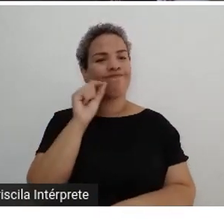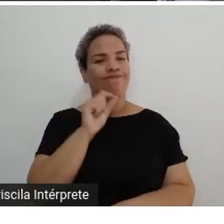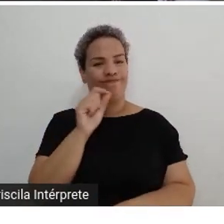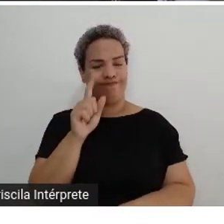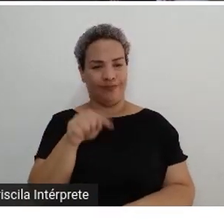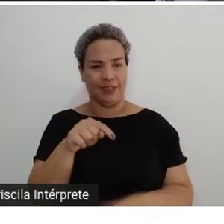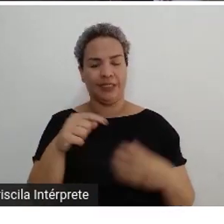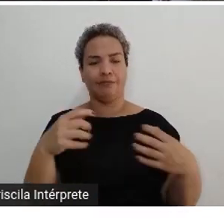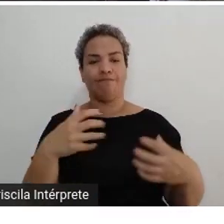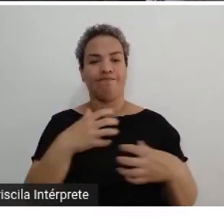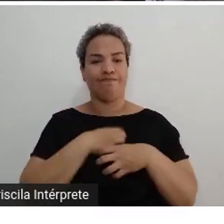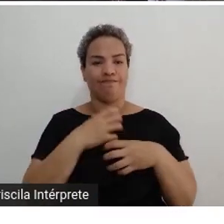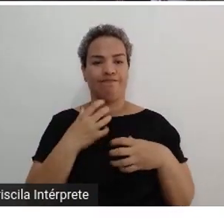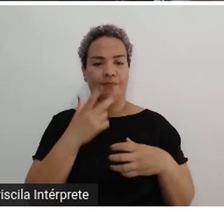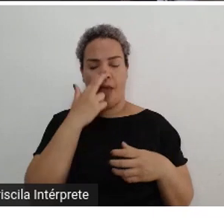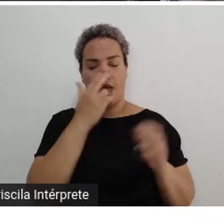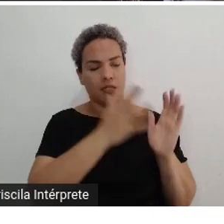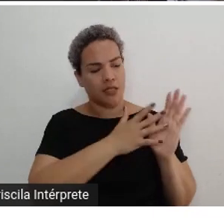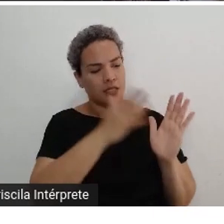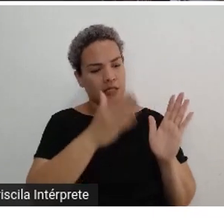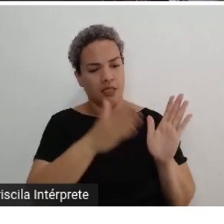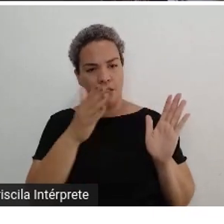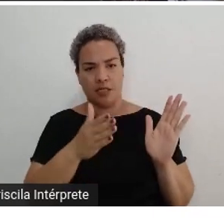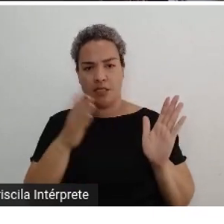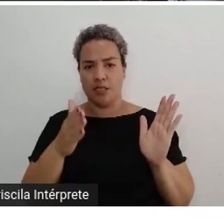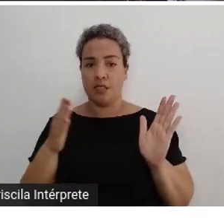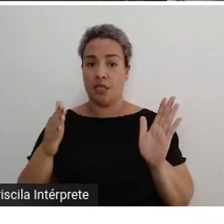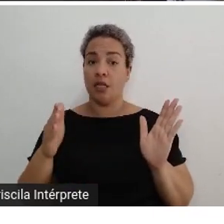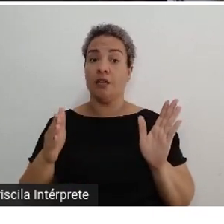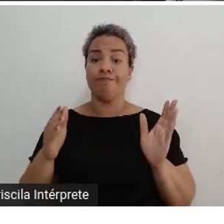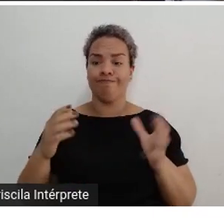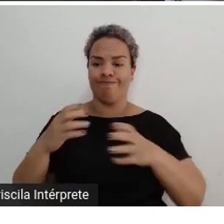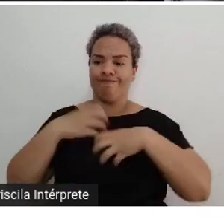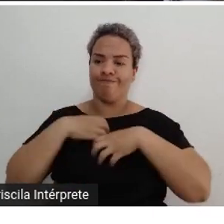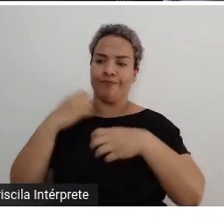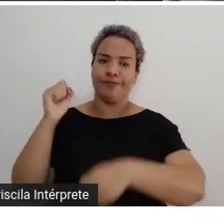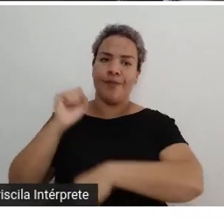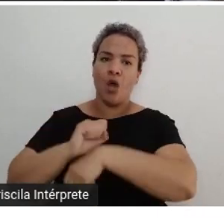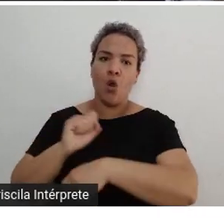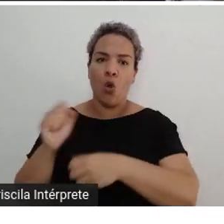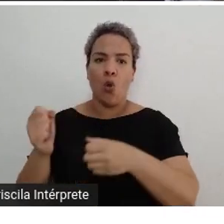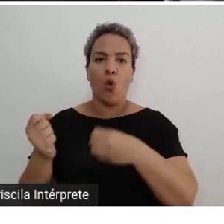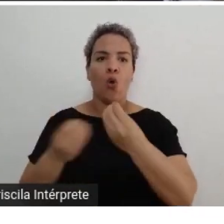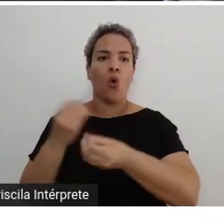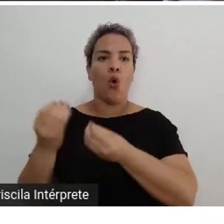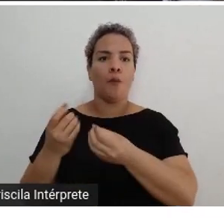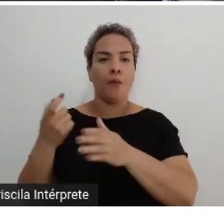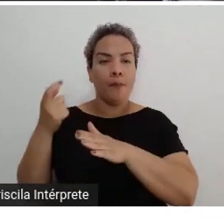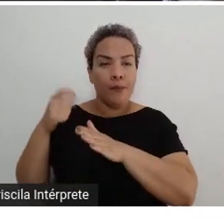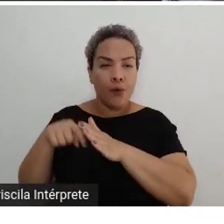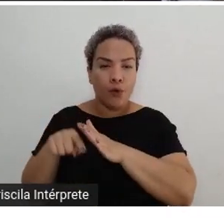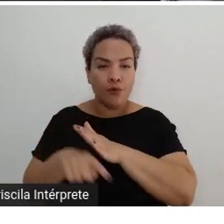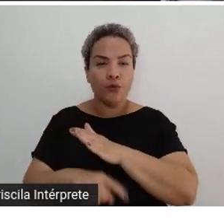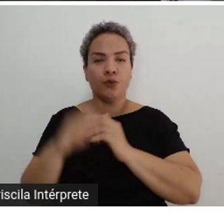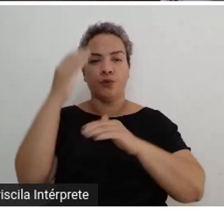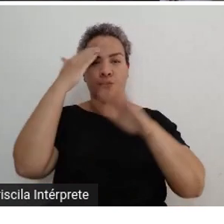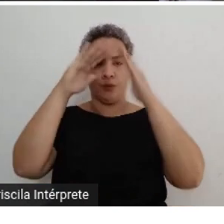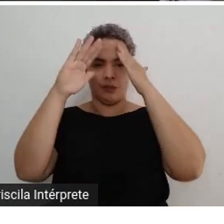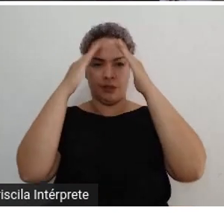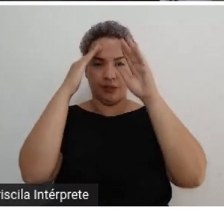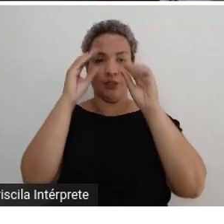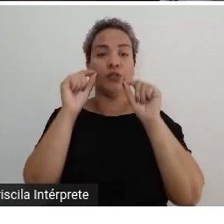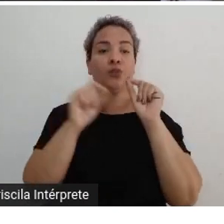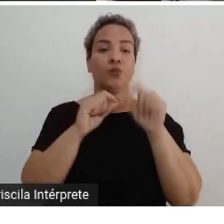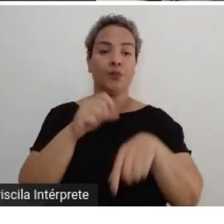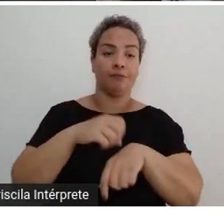está impactando mais essa jornada, e aí você começa a mergulhar, a entender qual a mensagem que o